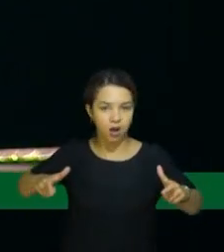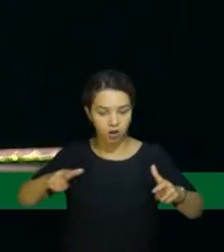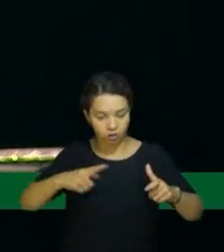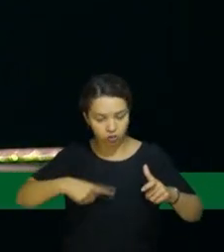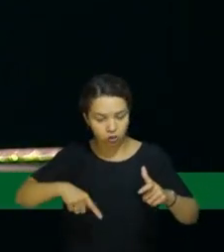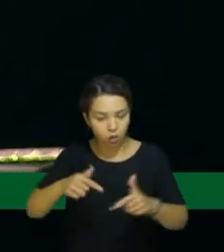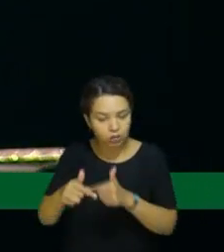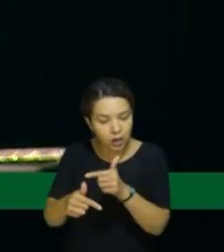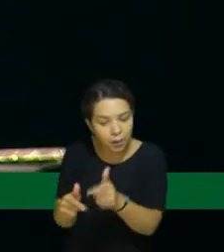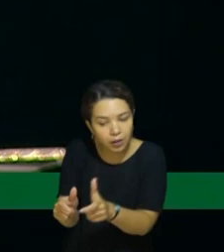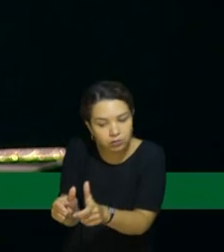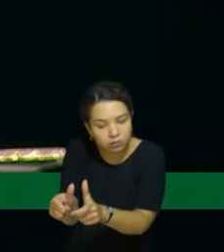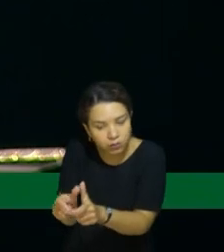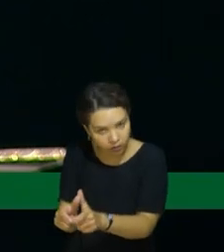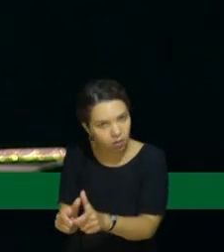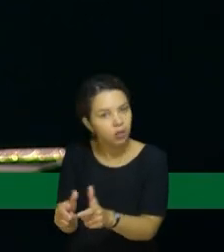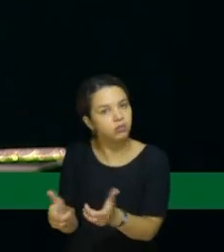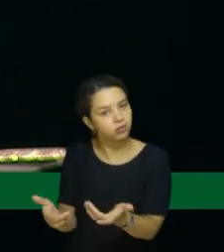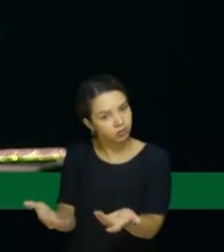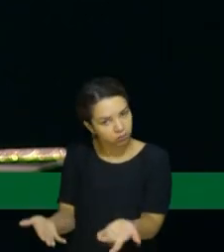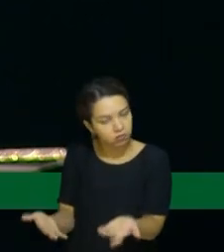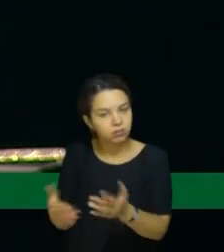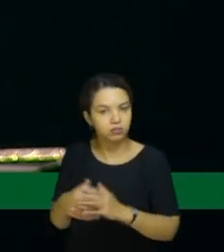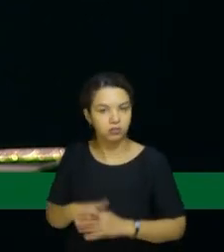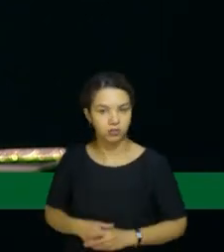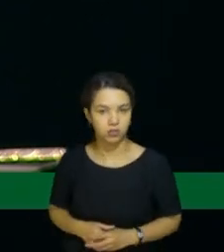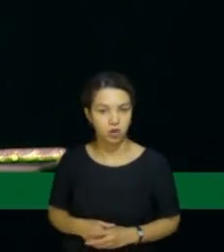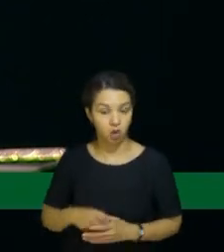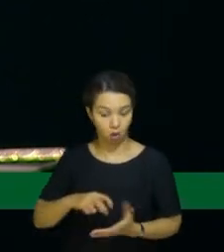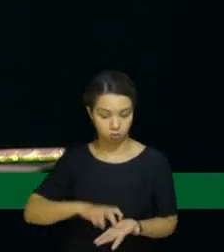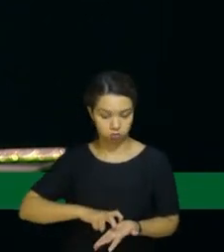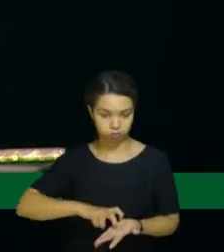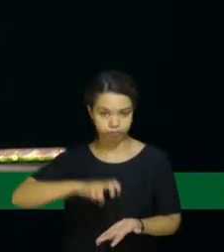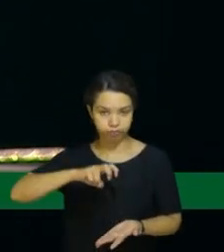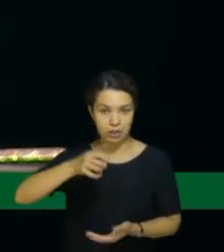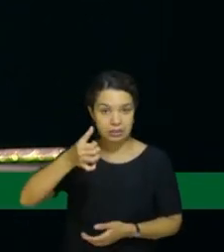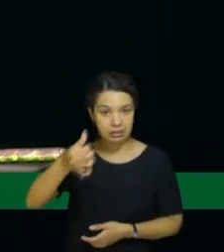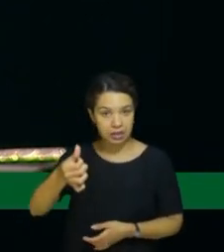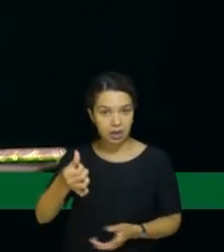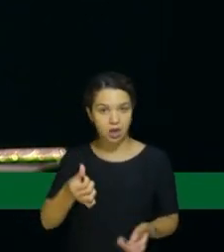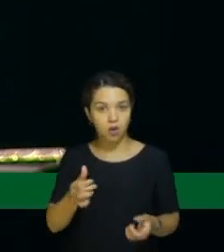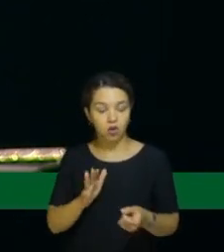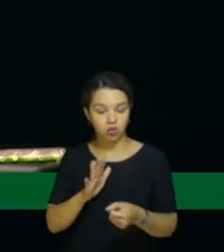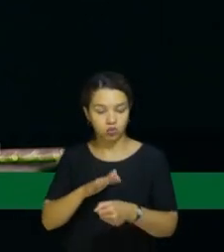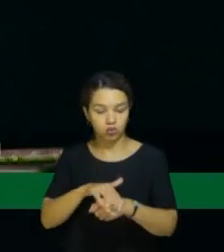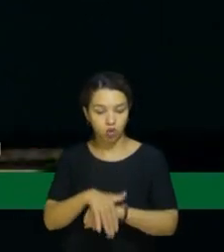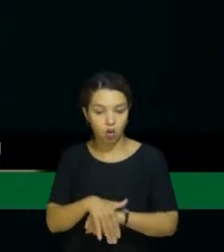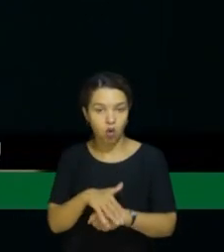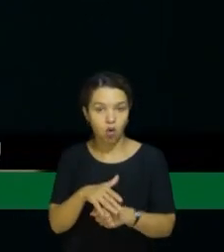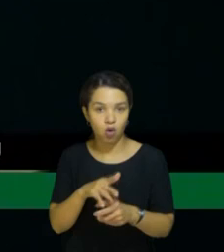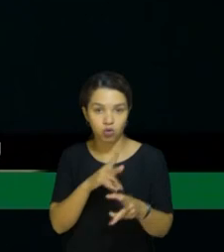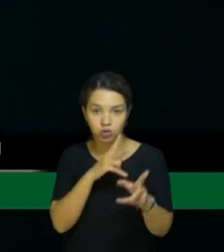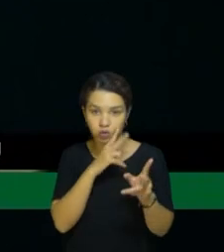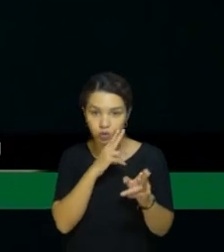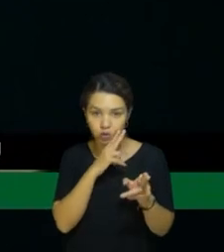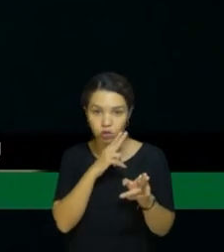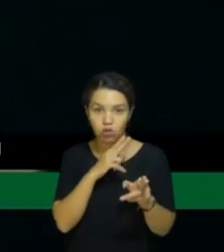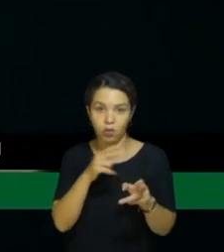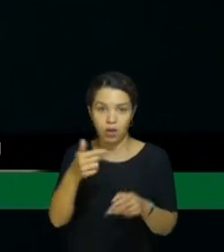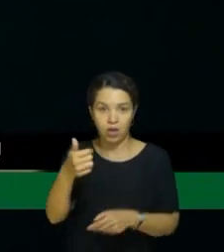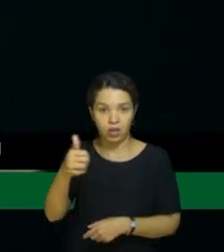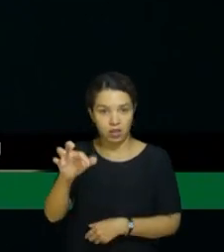pequenos negócios nós acordamos às 6 e vamos dormir às 10 11 da manhã ah da noite